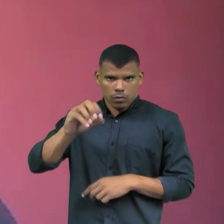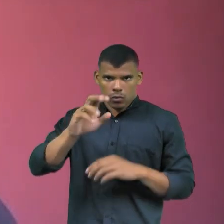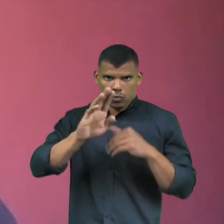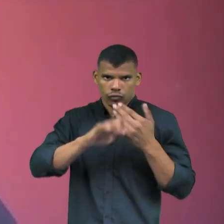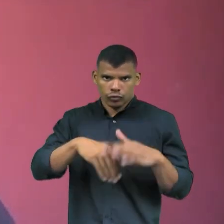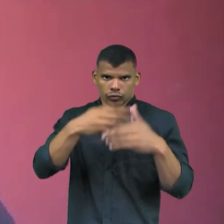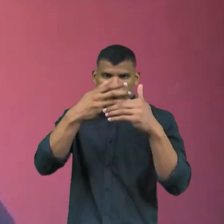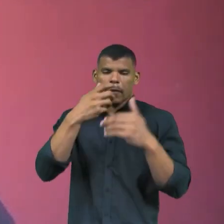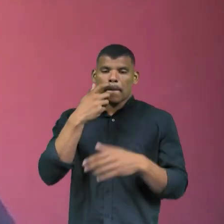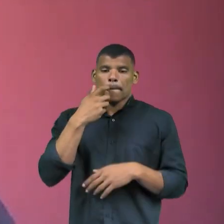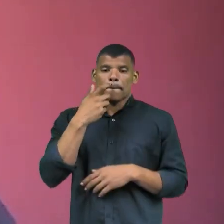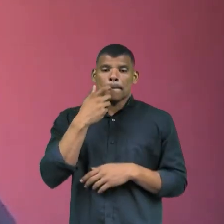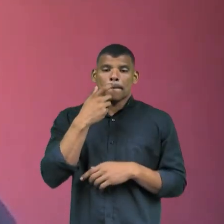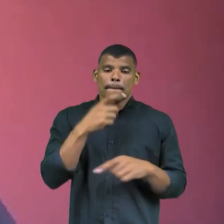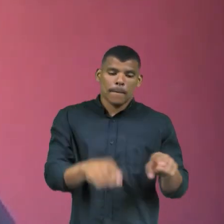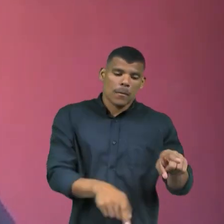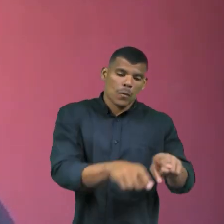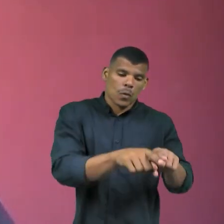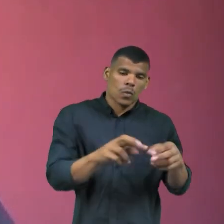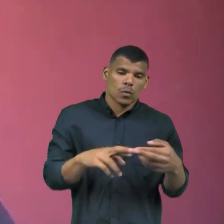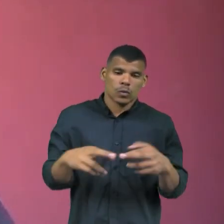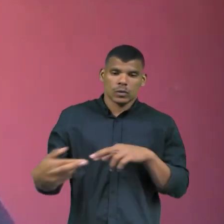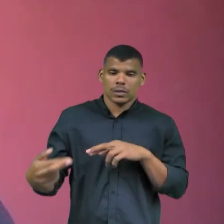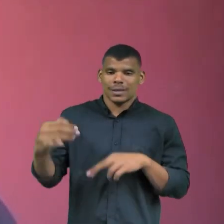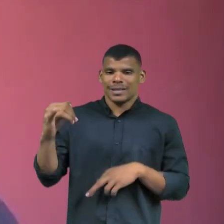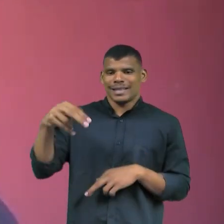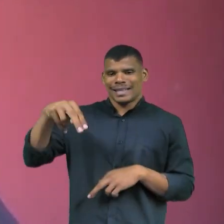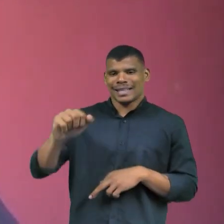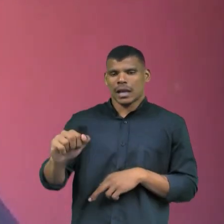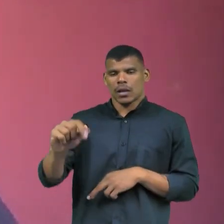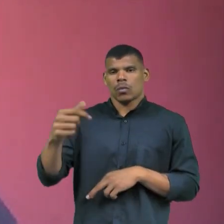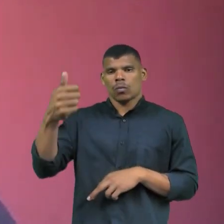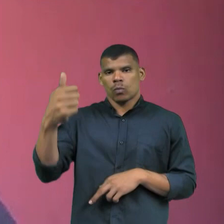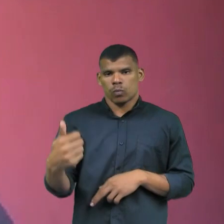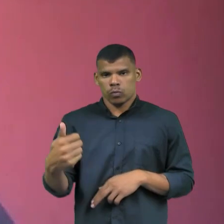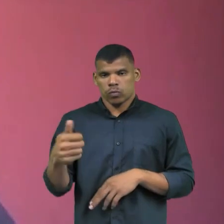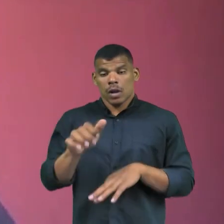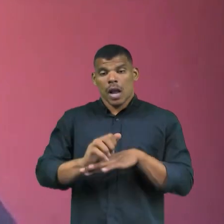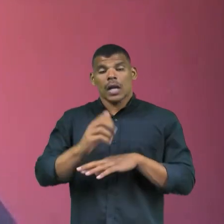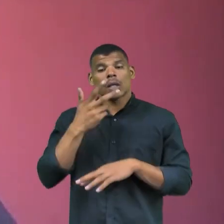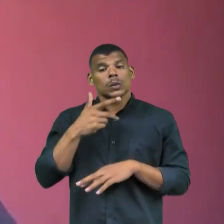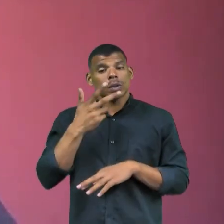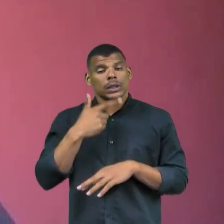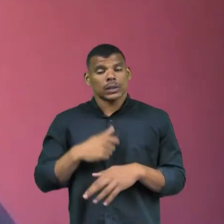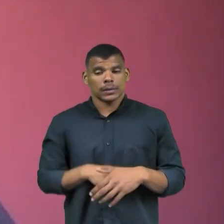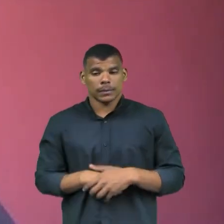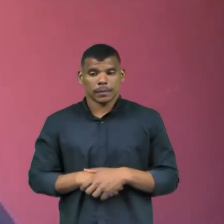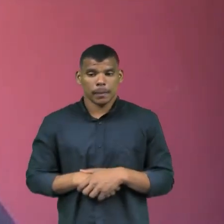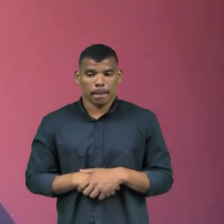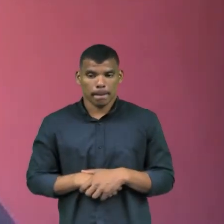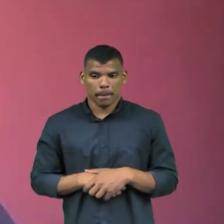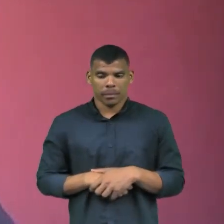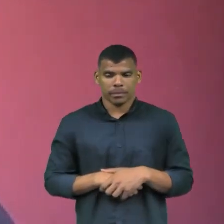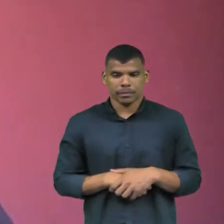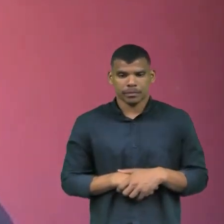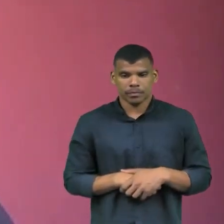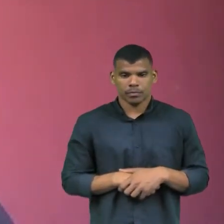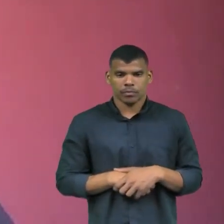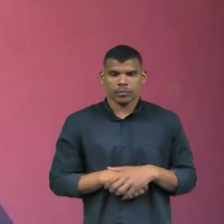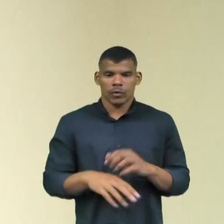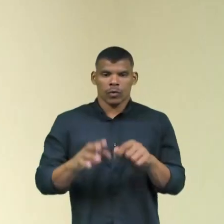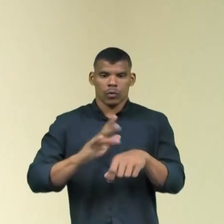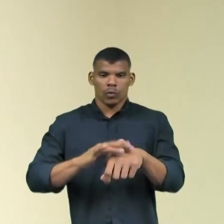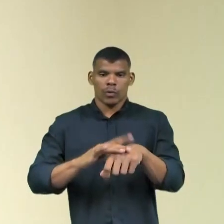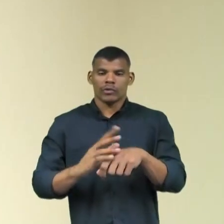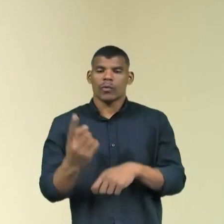associada ao gene GNA1. Então, aqui no Ceará, com essa doença genética só tem a minha